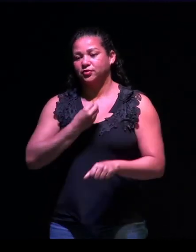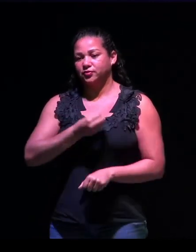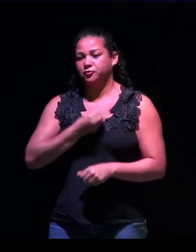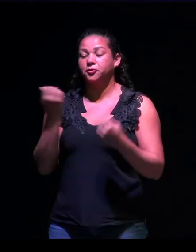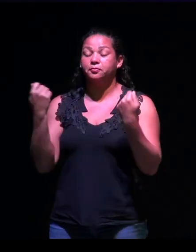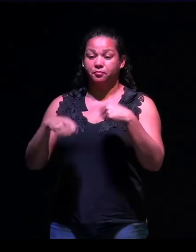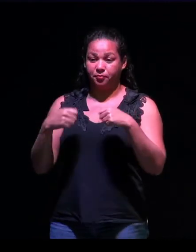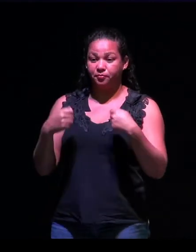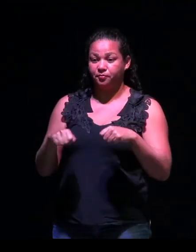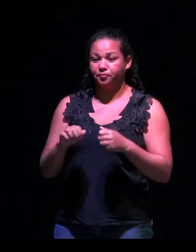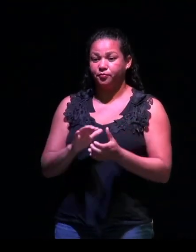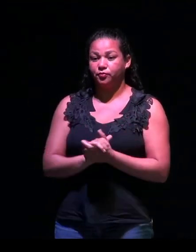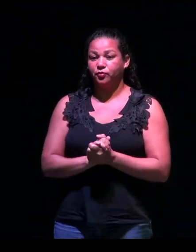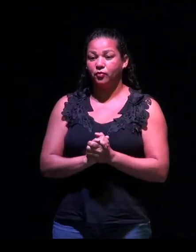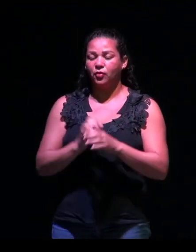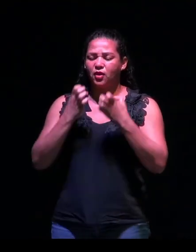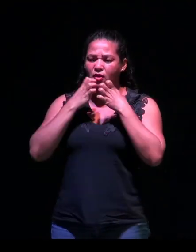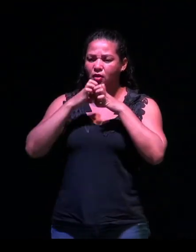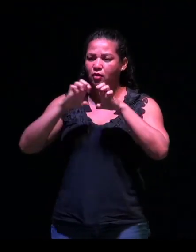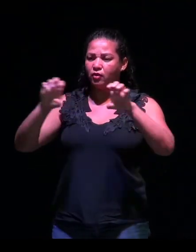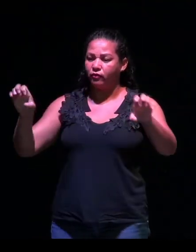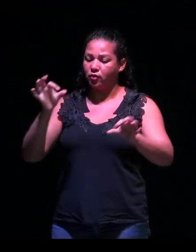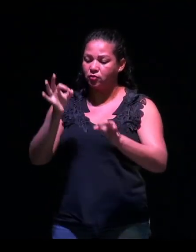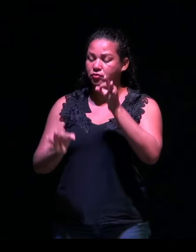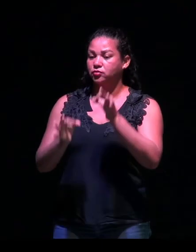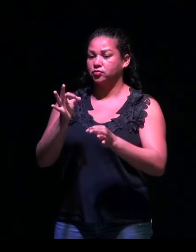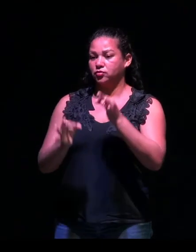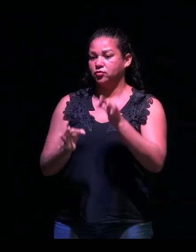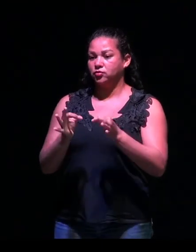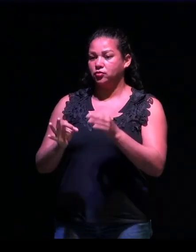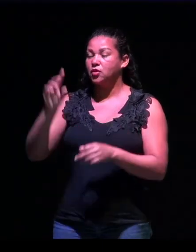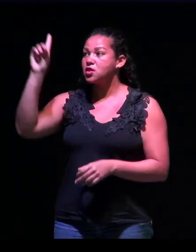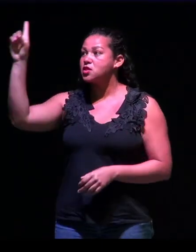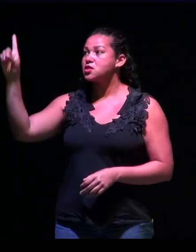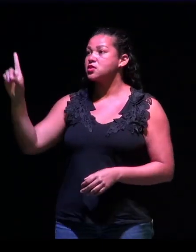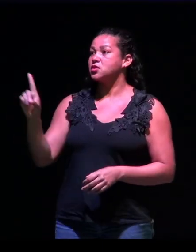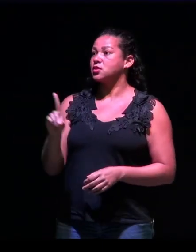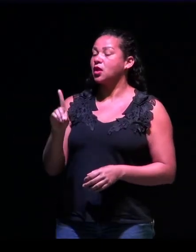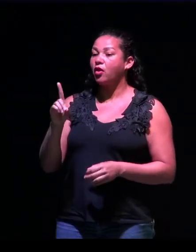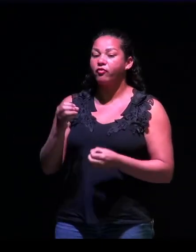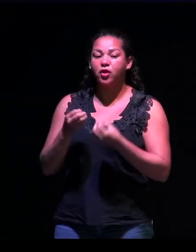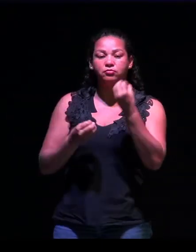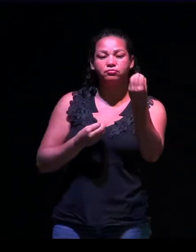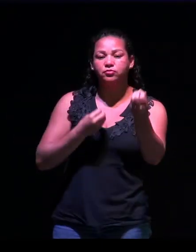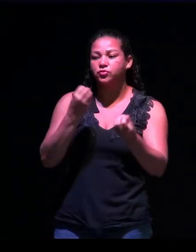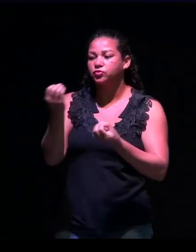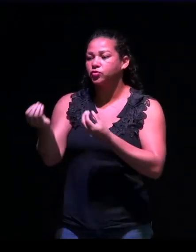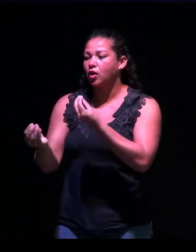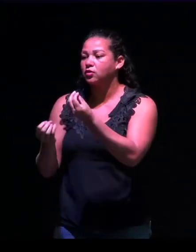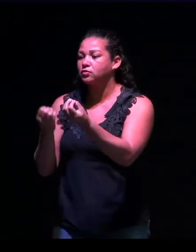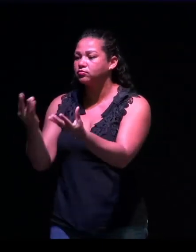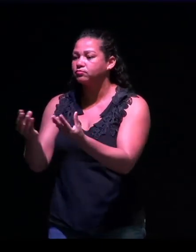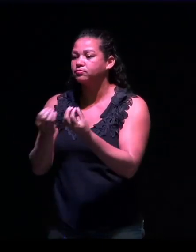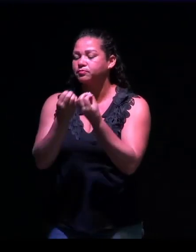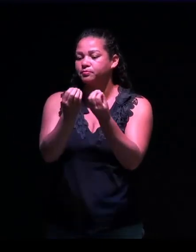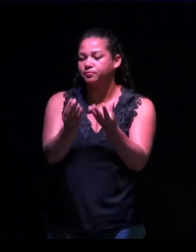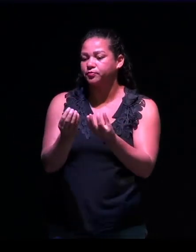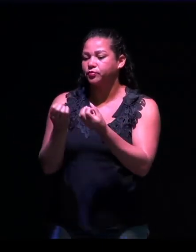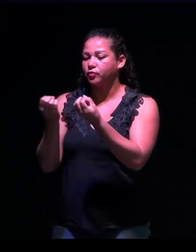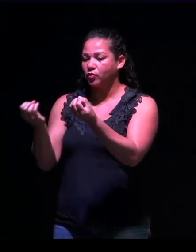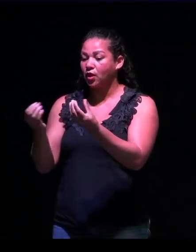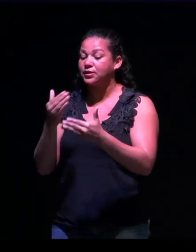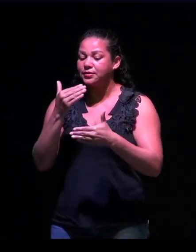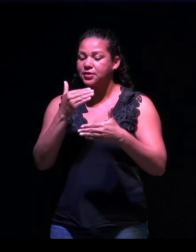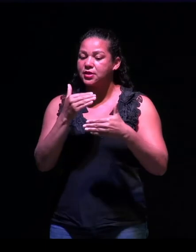Esse é um evangelho de justiça. Deus vai retribuir a cada um segundo as suas obras. Se